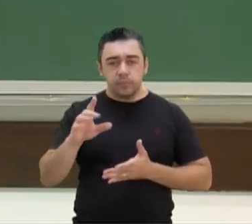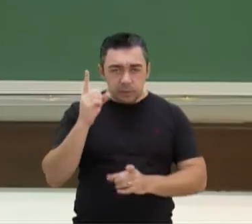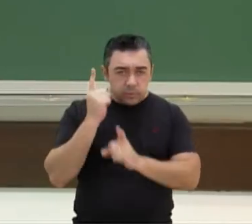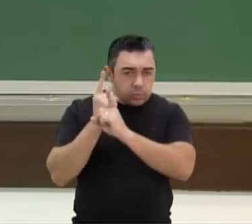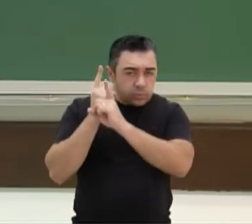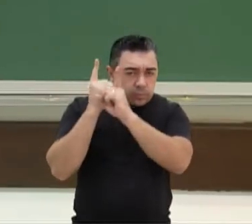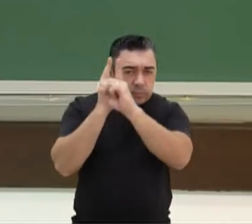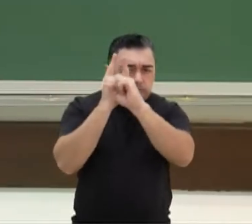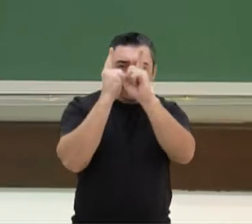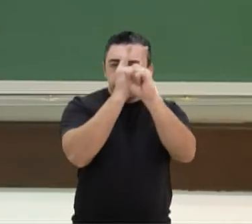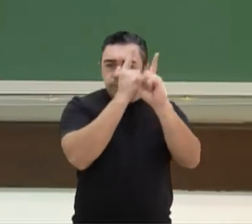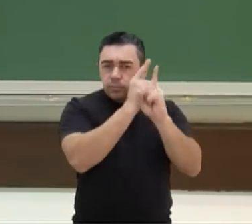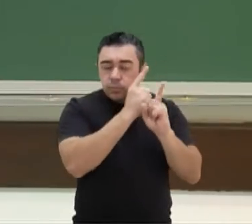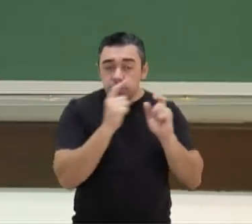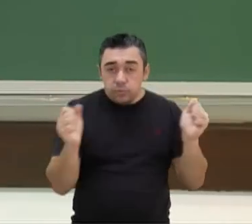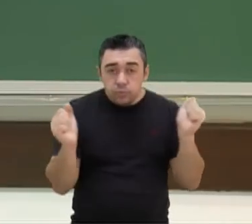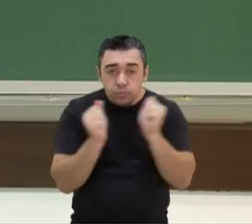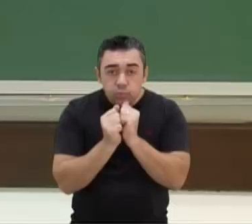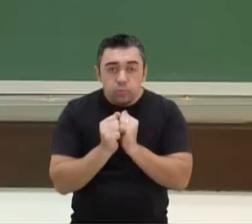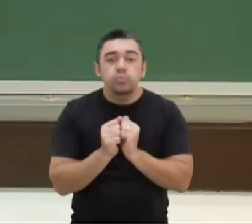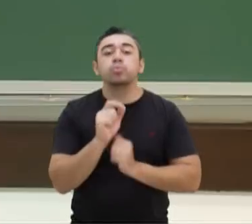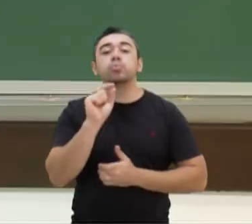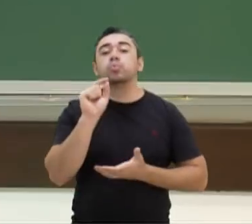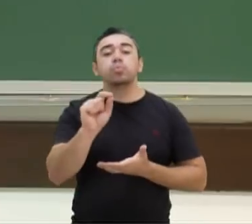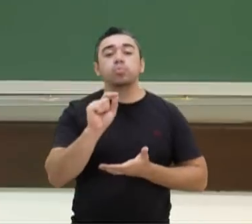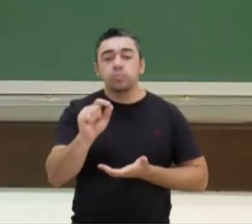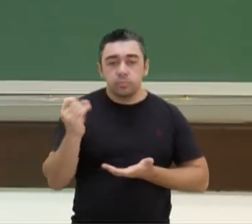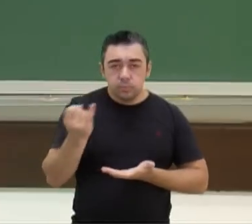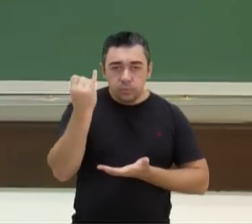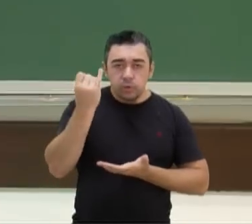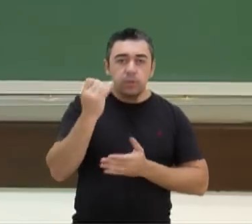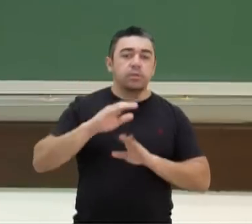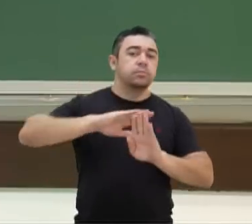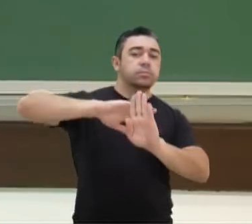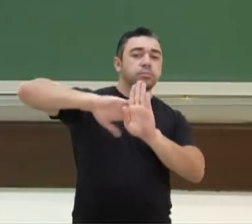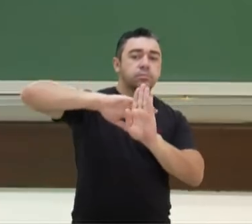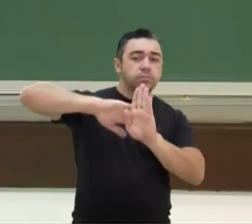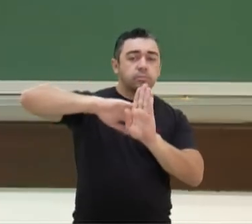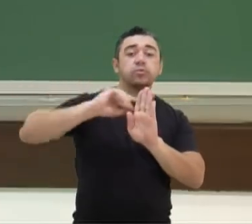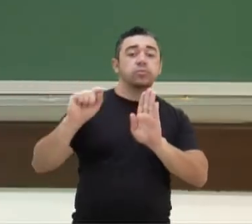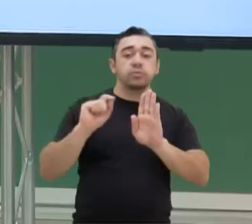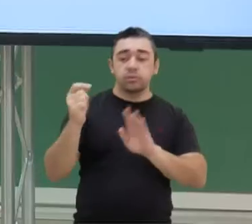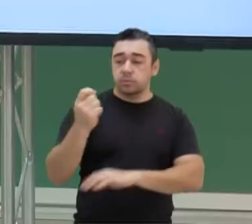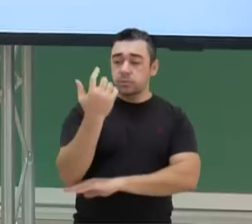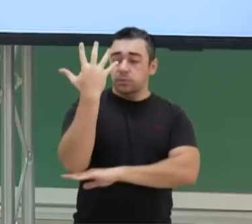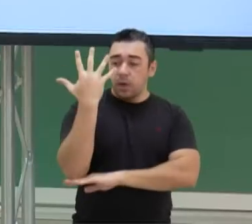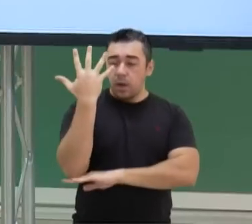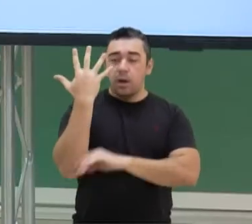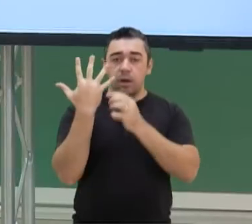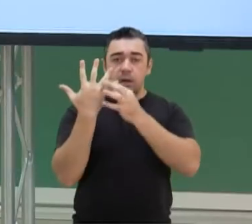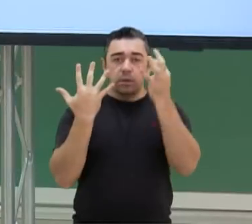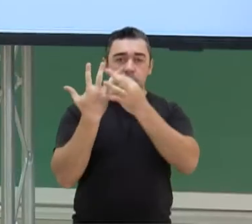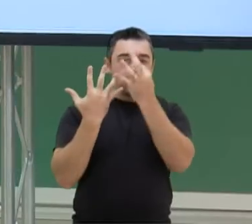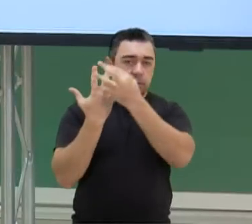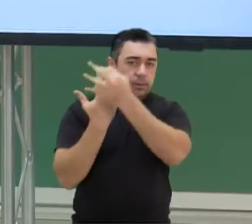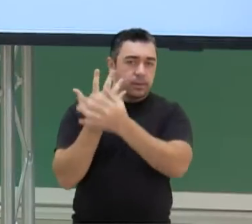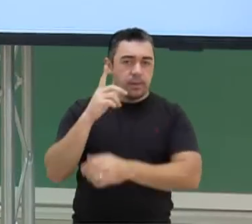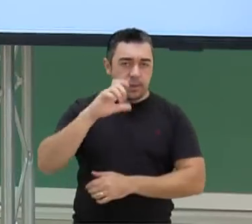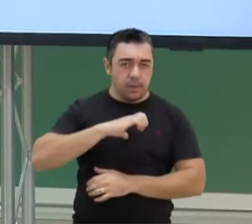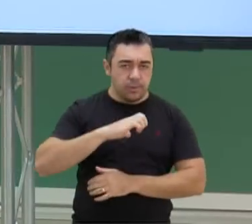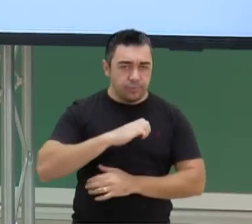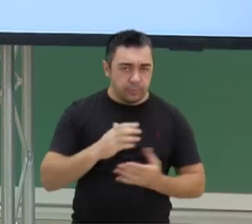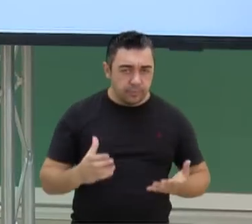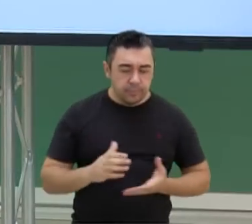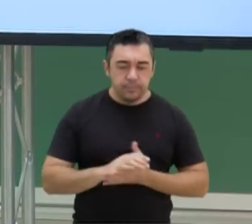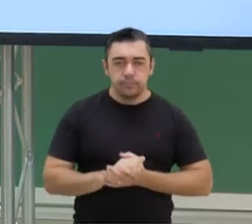descobrir, vamos descobrir juntos o que tem por trás desta árvore dos princípios éticos. O